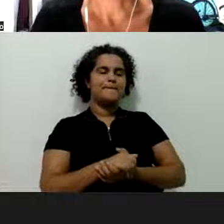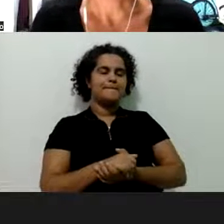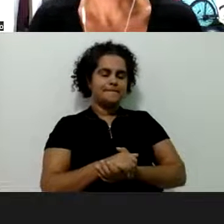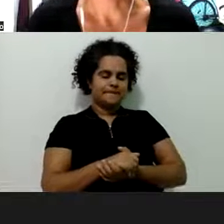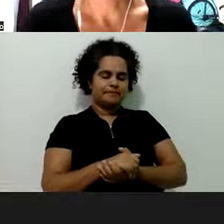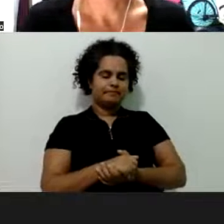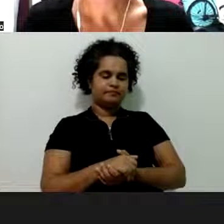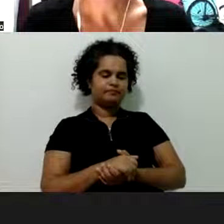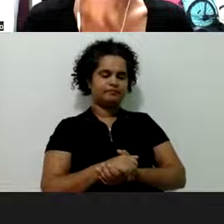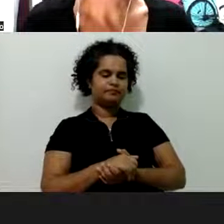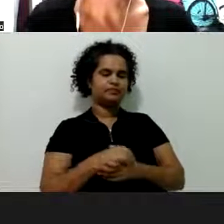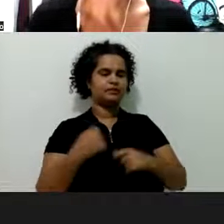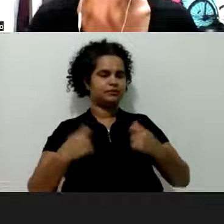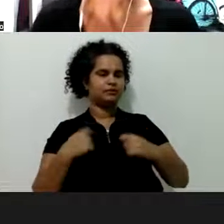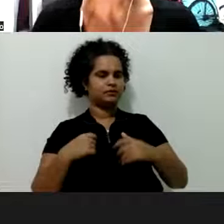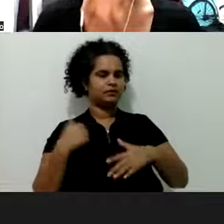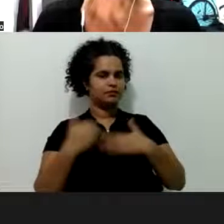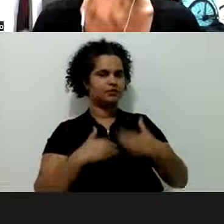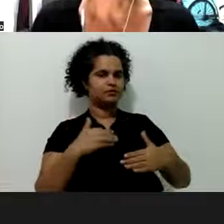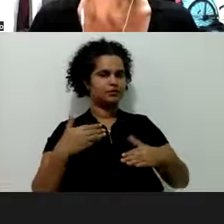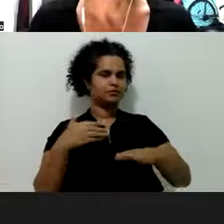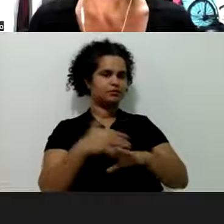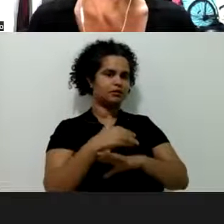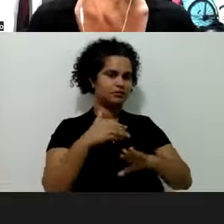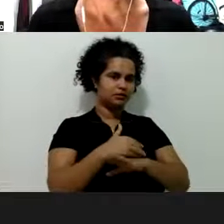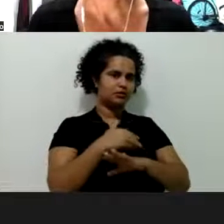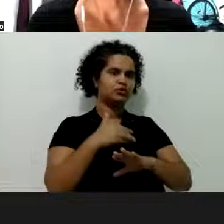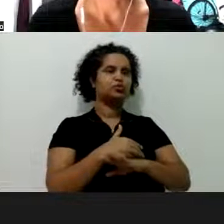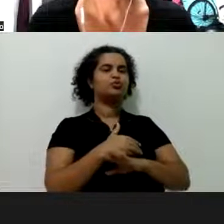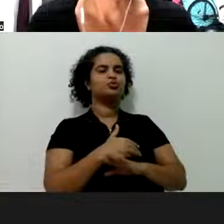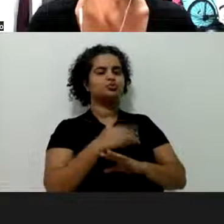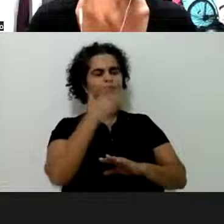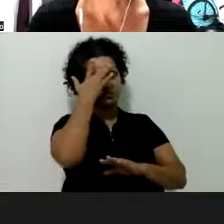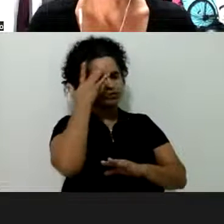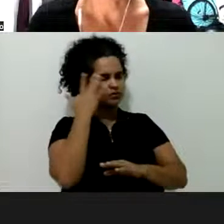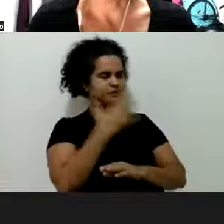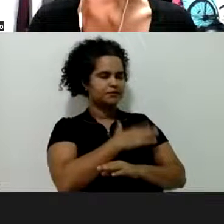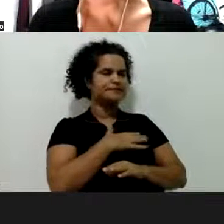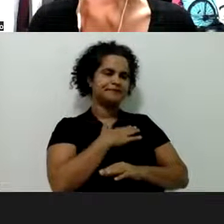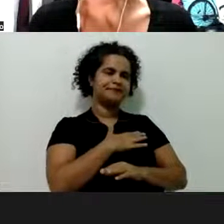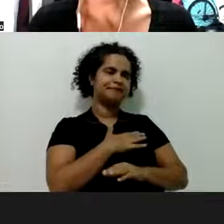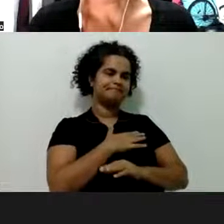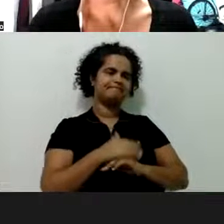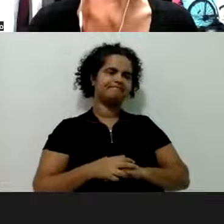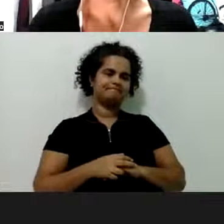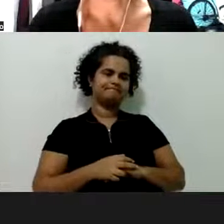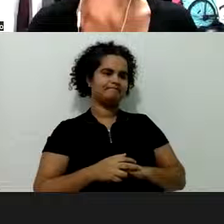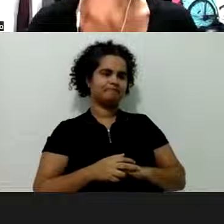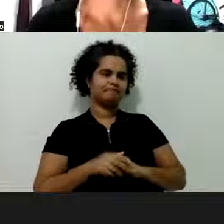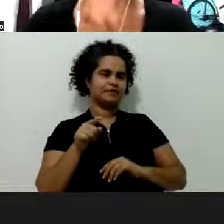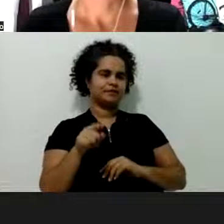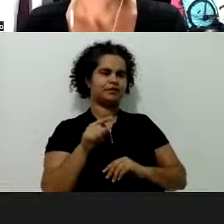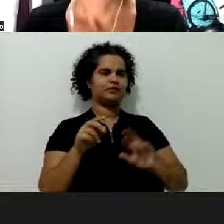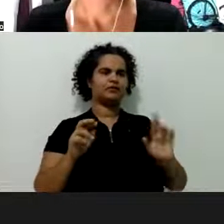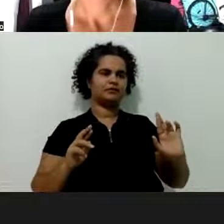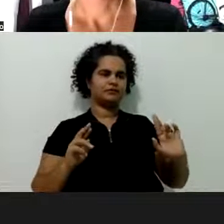de um processo minimamente participativo para que as pessoas fiquem satisfeitas, né? Eu acho que aí que está a diferença,